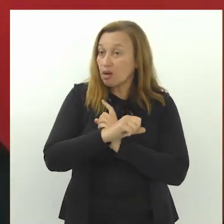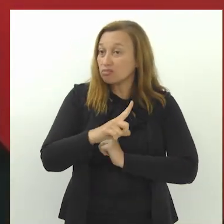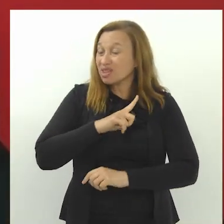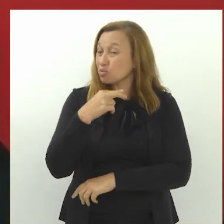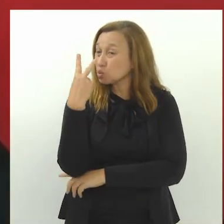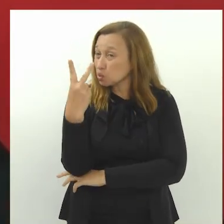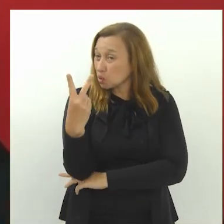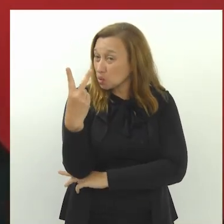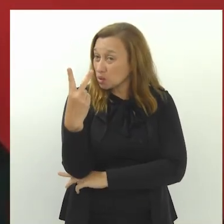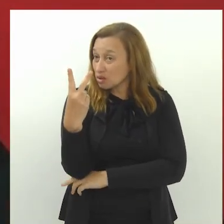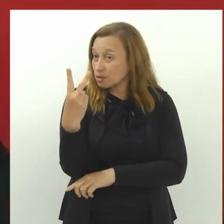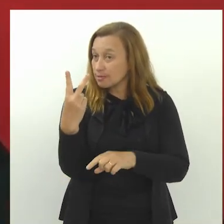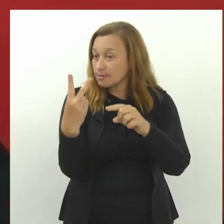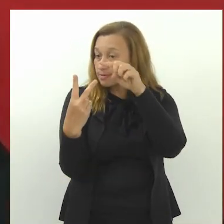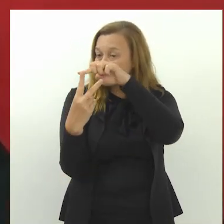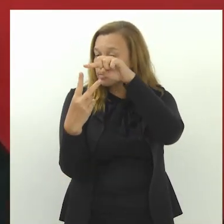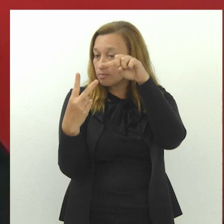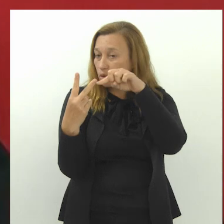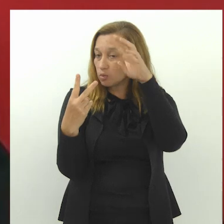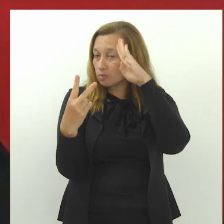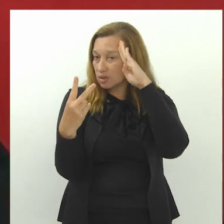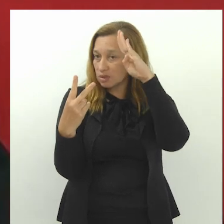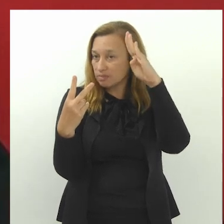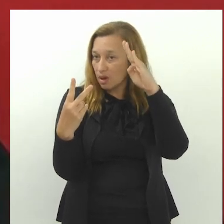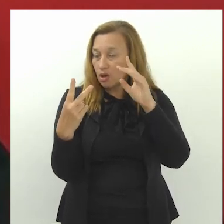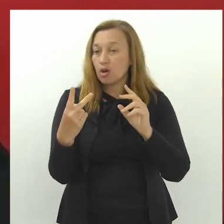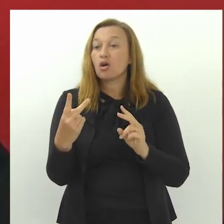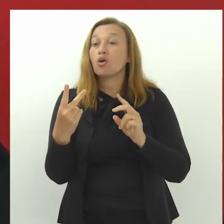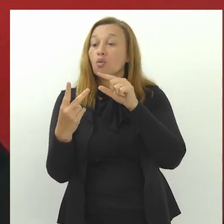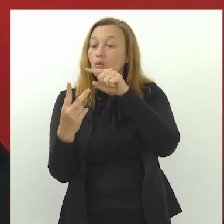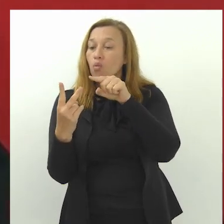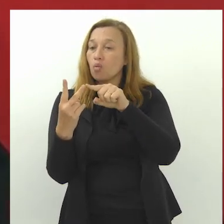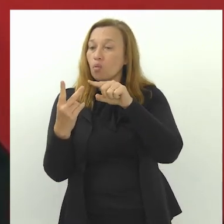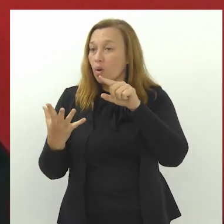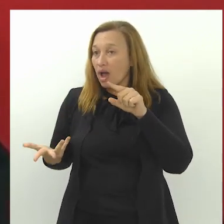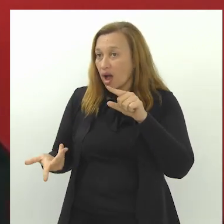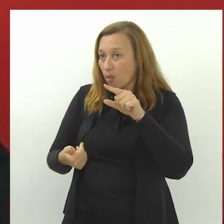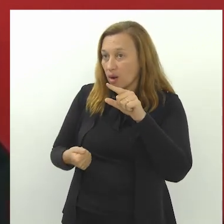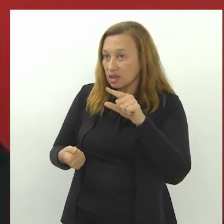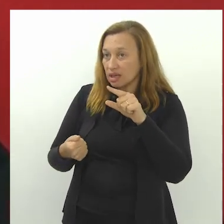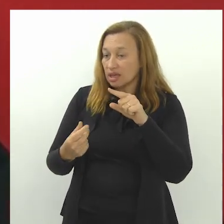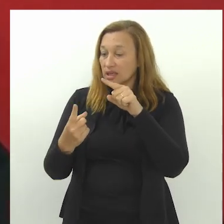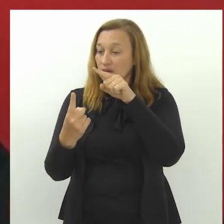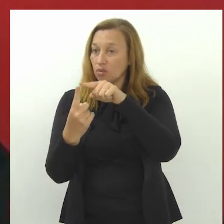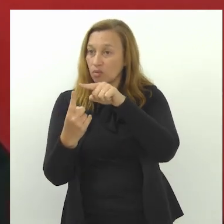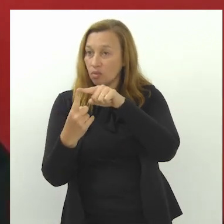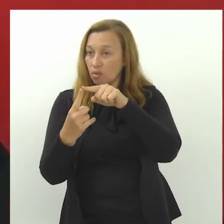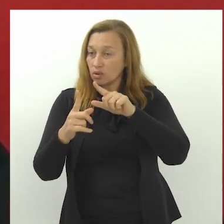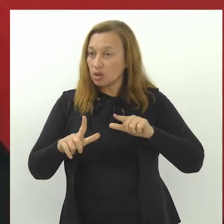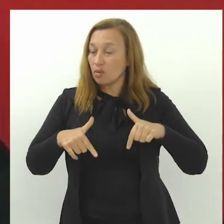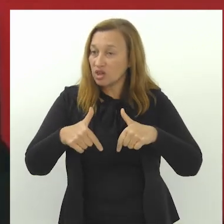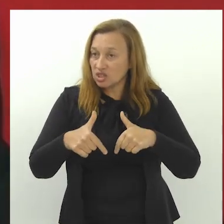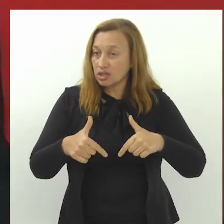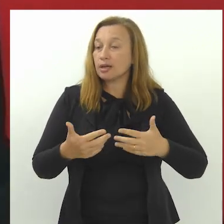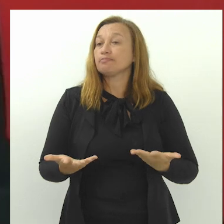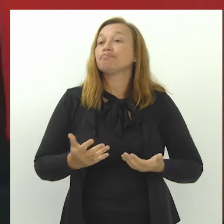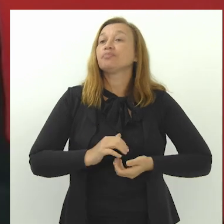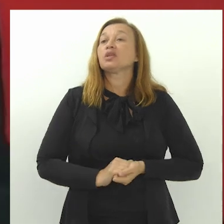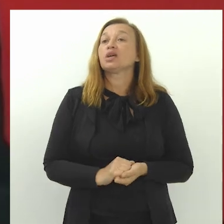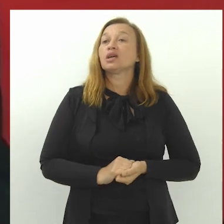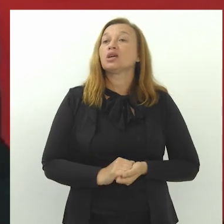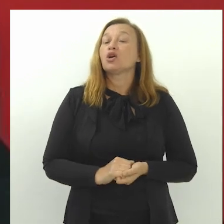G20 Social, nós tínhamos 2 grandes pontos a considerar. Um, a qualidade da participação e outro, a efetividade.